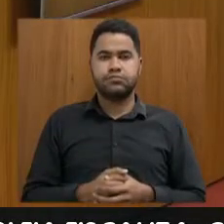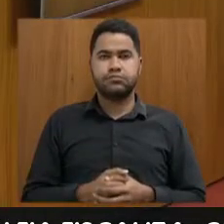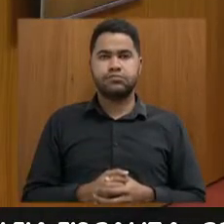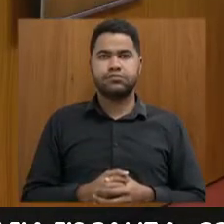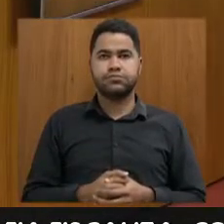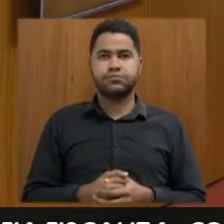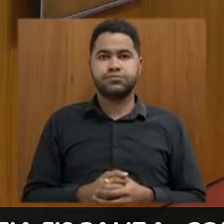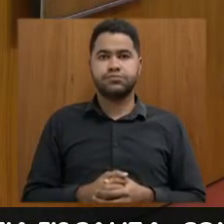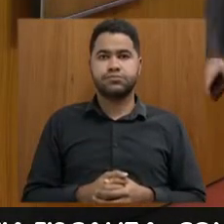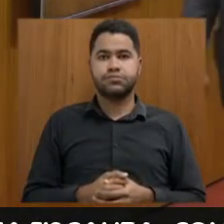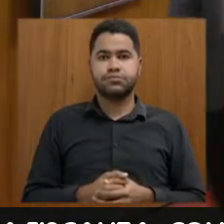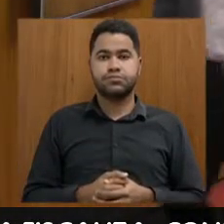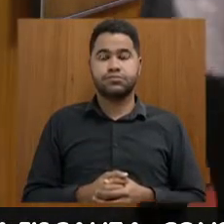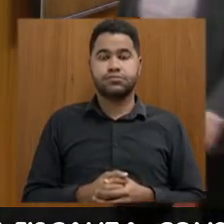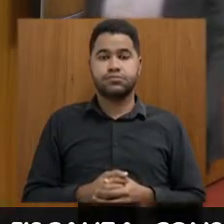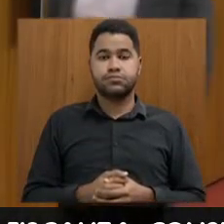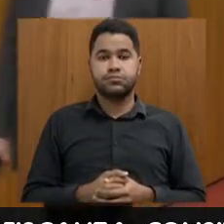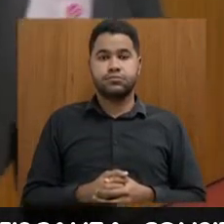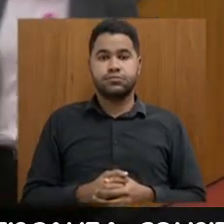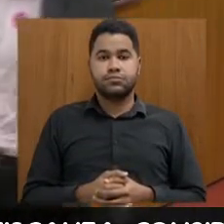de Abrolhos é